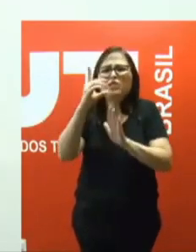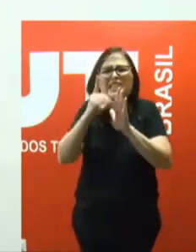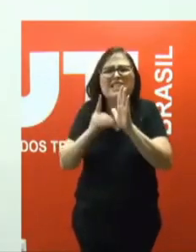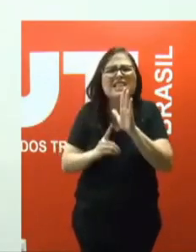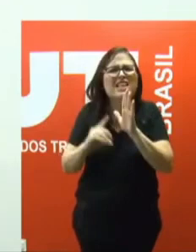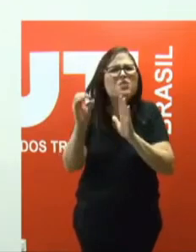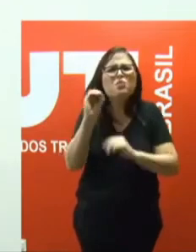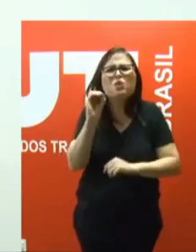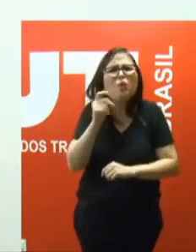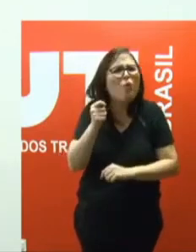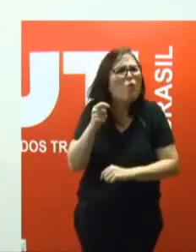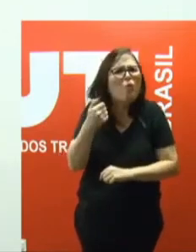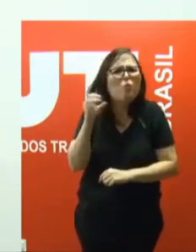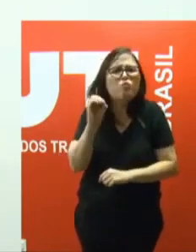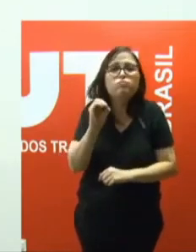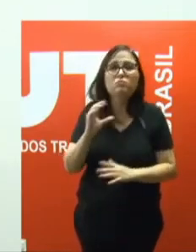nenhum.